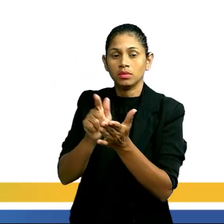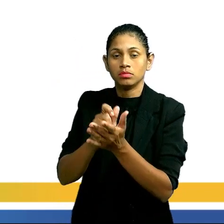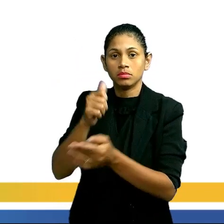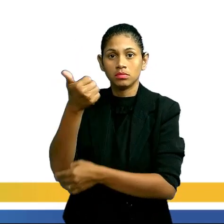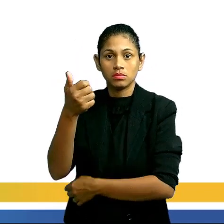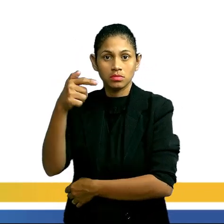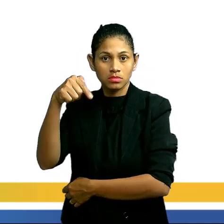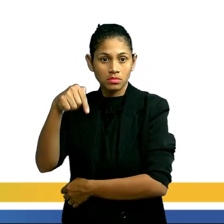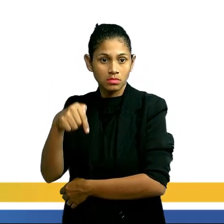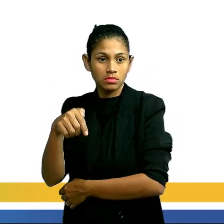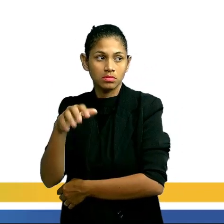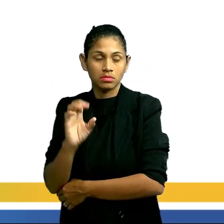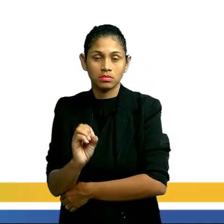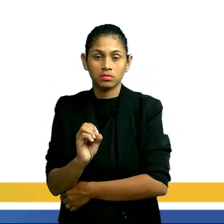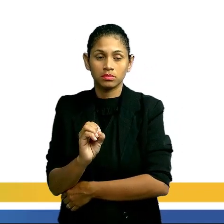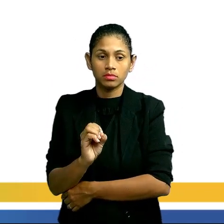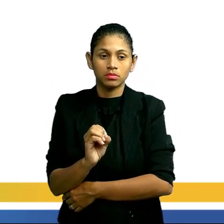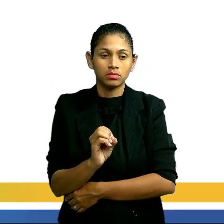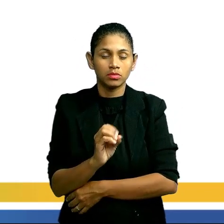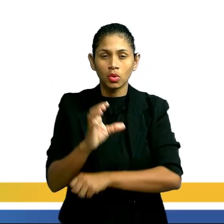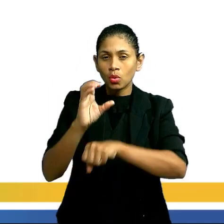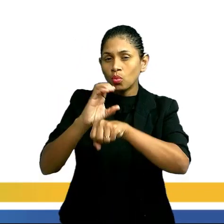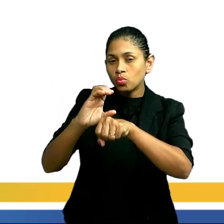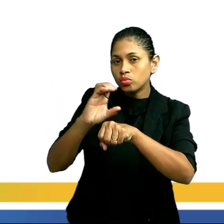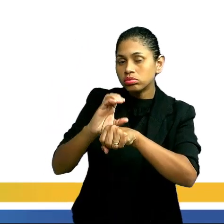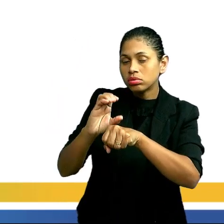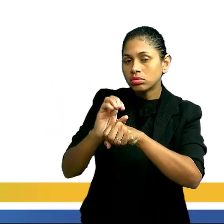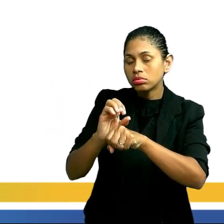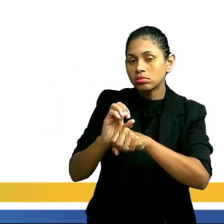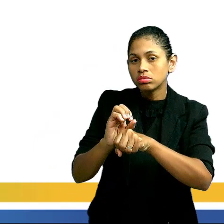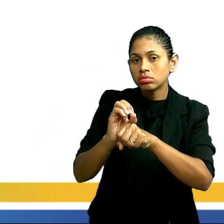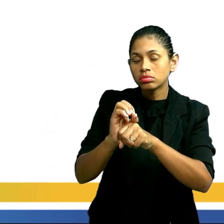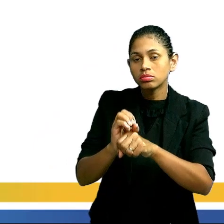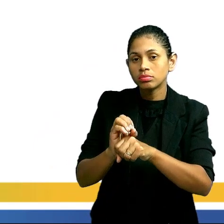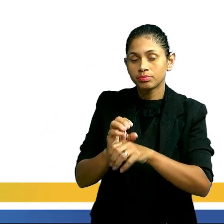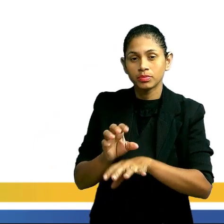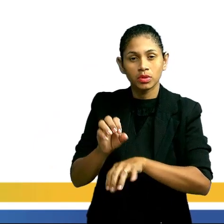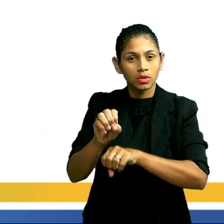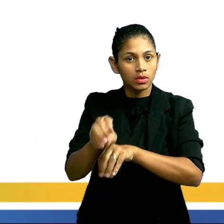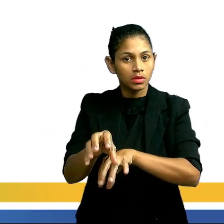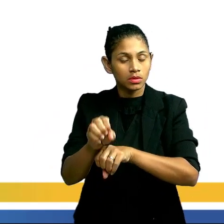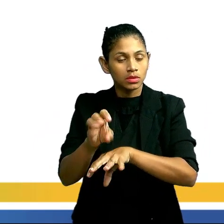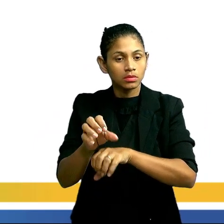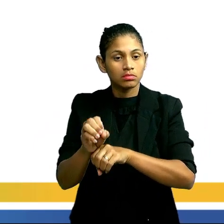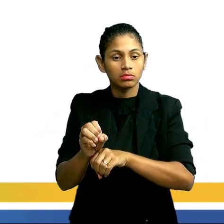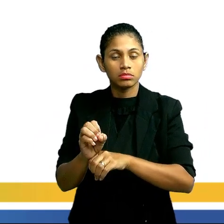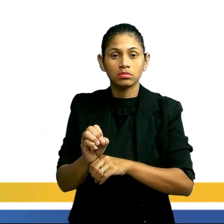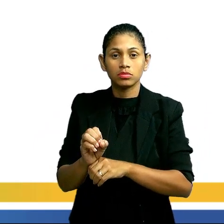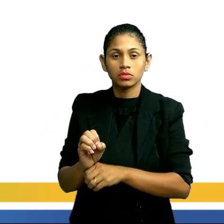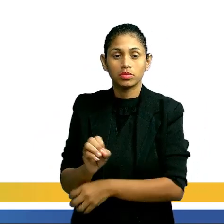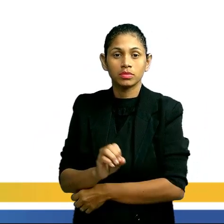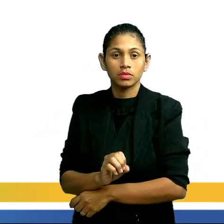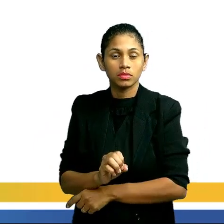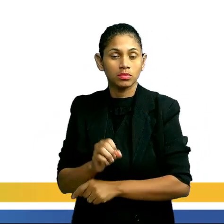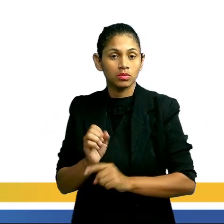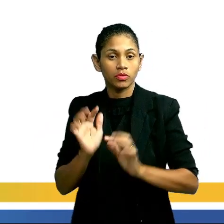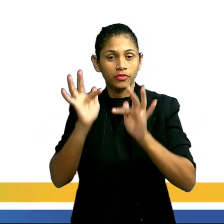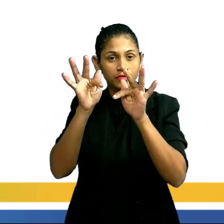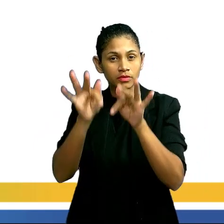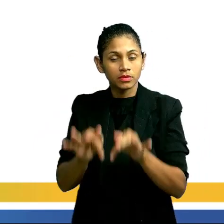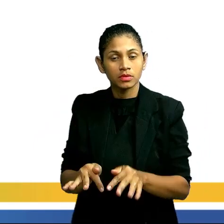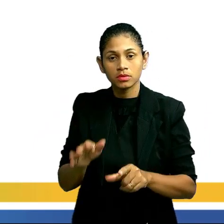hoje. Um curso é oferecido aos fins de semana em 3 cidades de um mesmo estado.